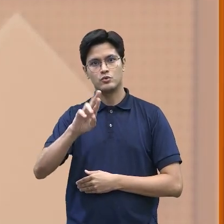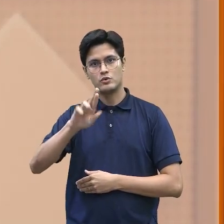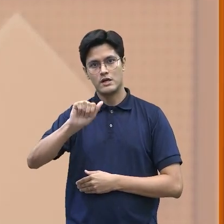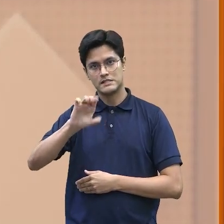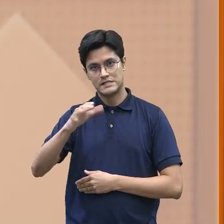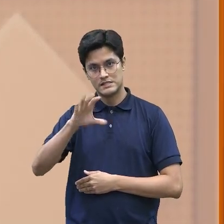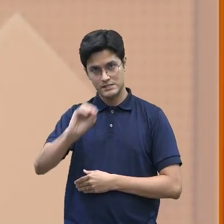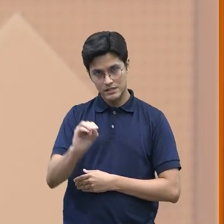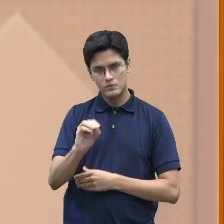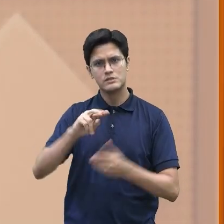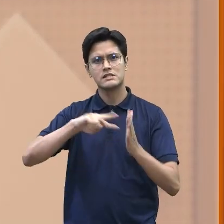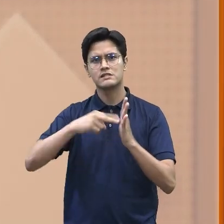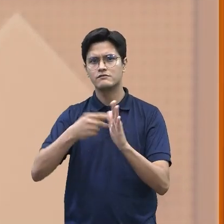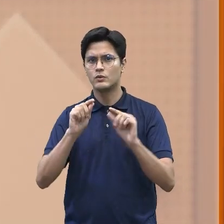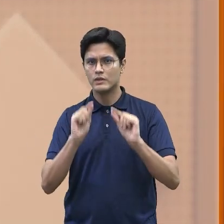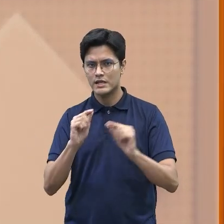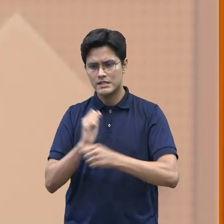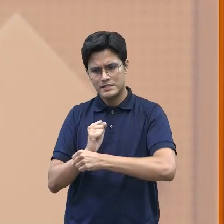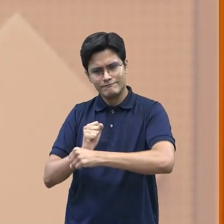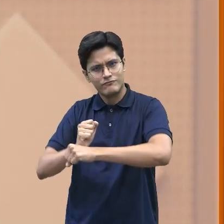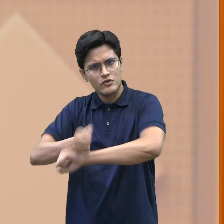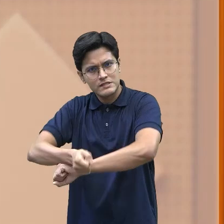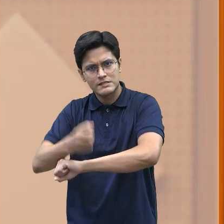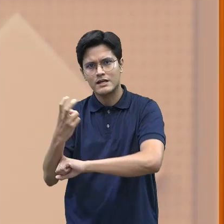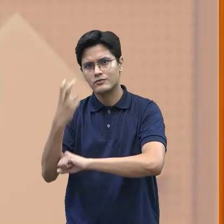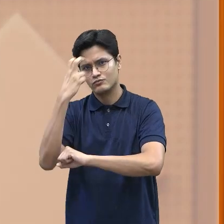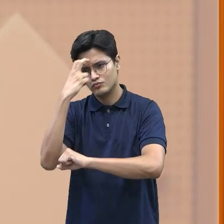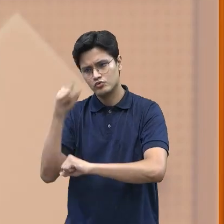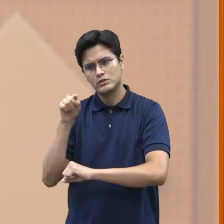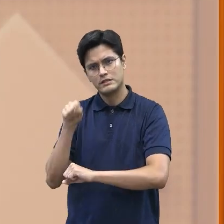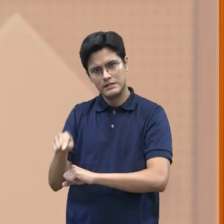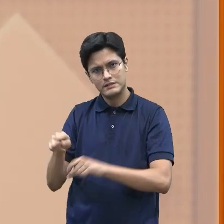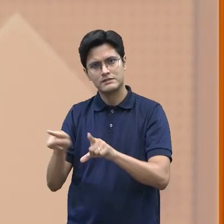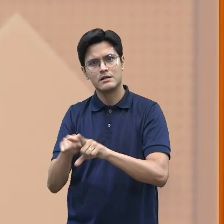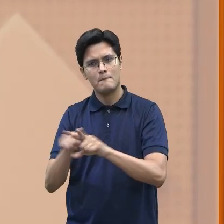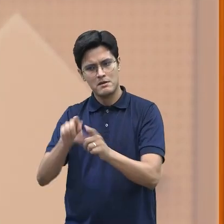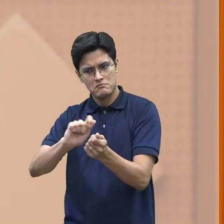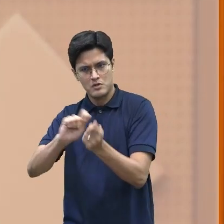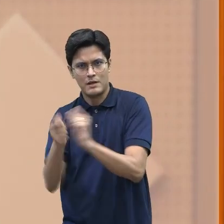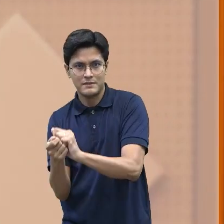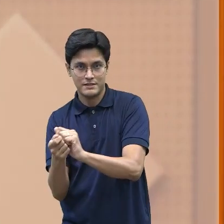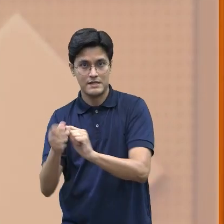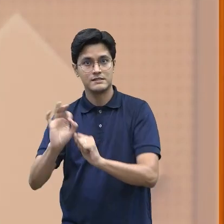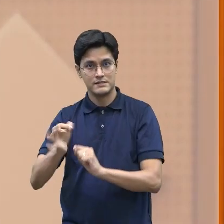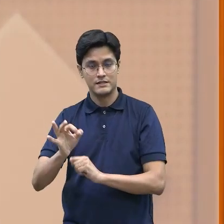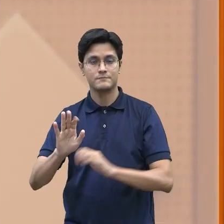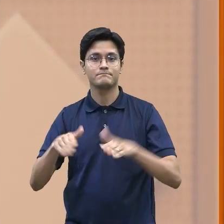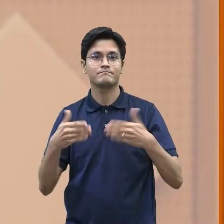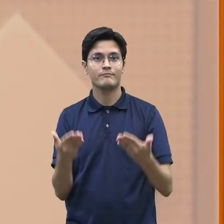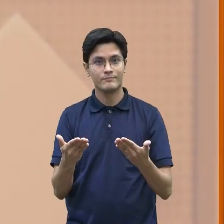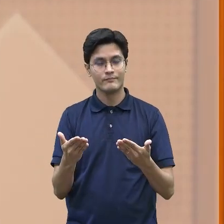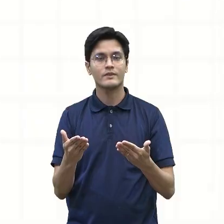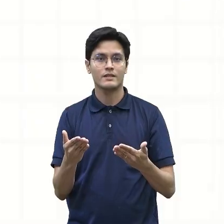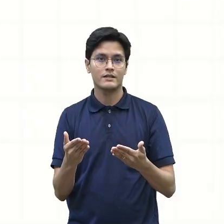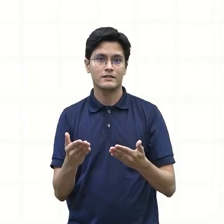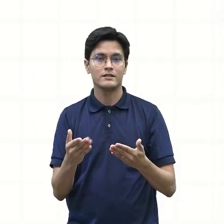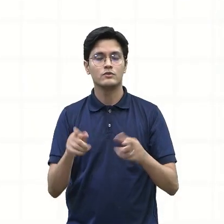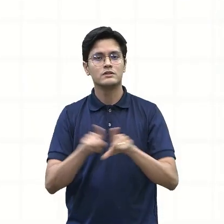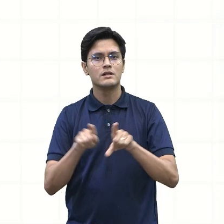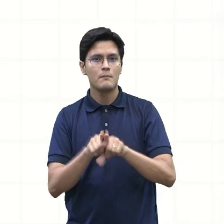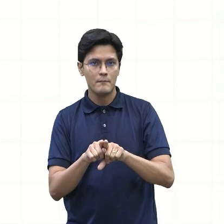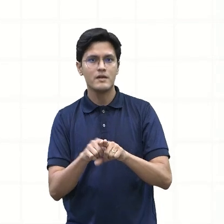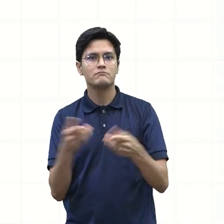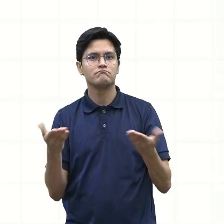cultura, impondo a sua cultura para os povos africanos. Nesse momento, também vamos verificar o esquecimento